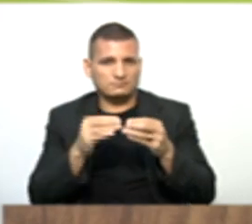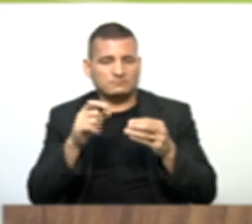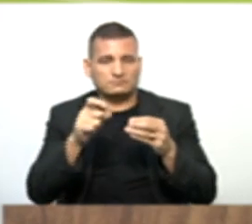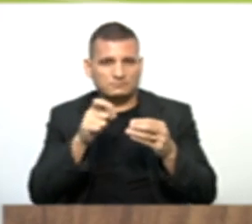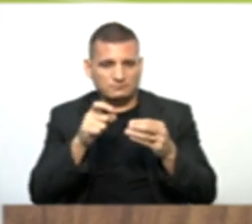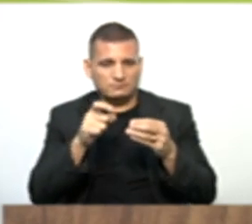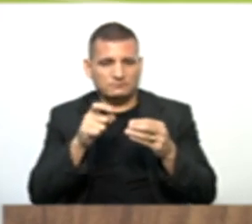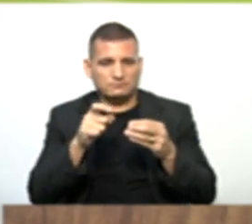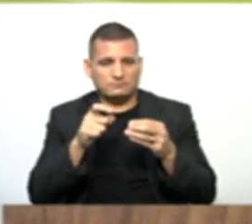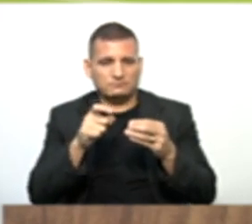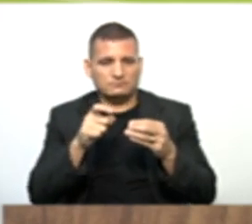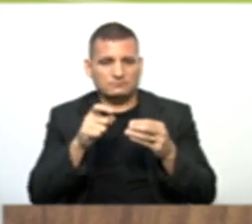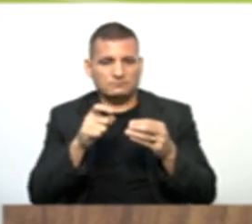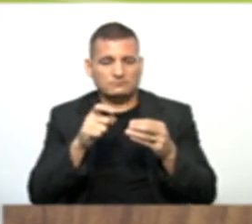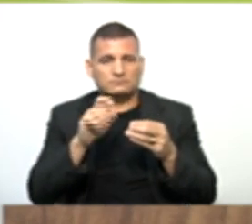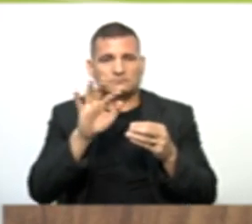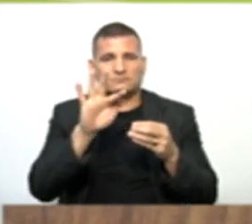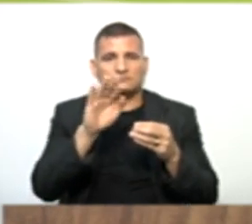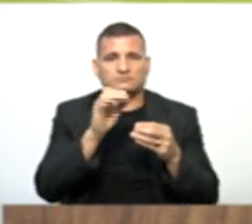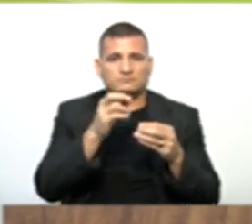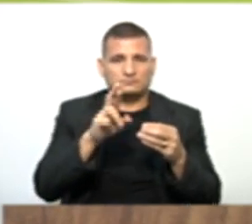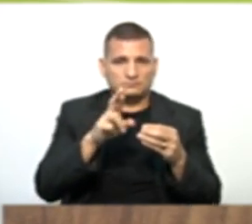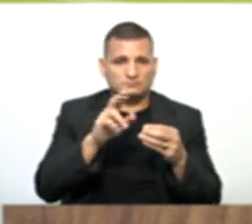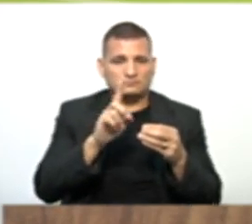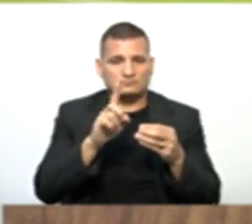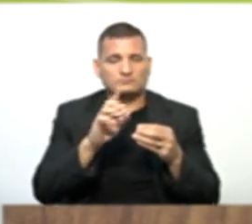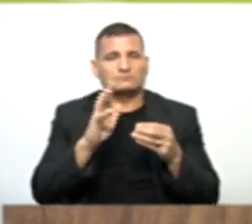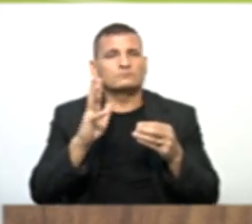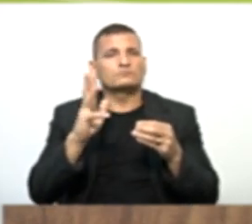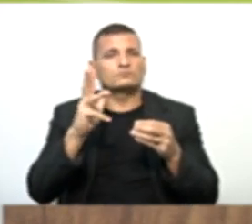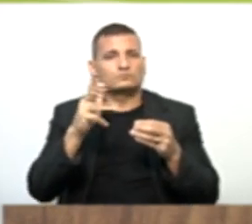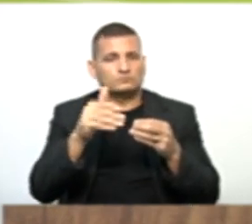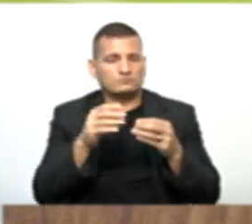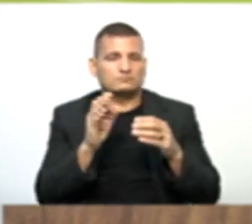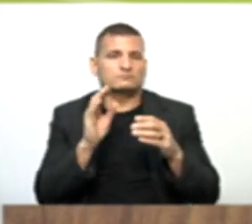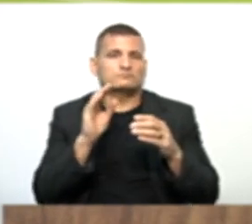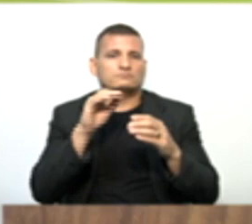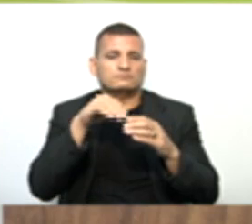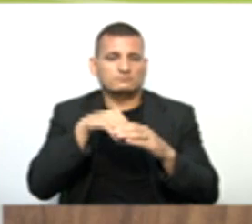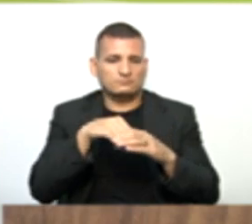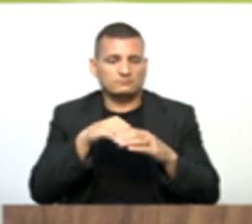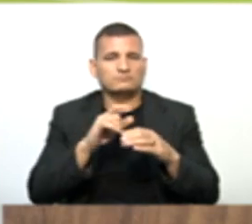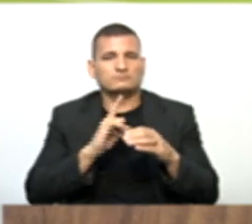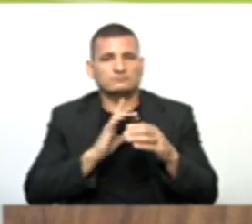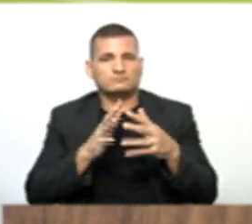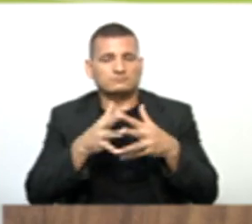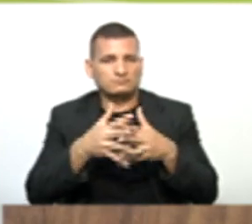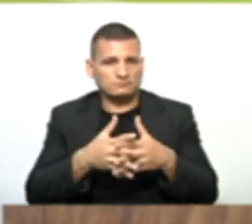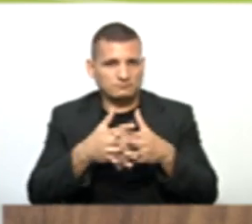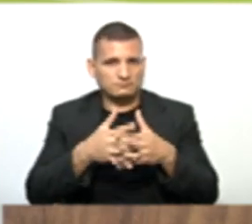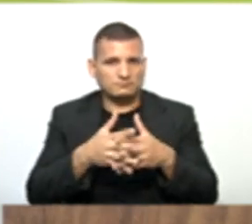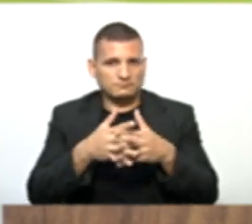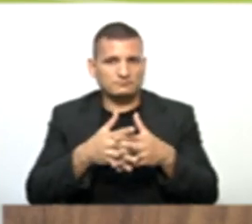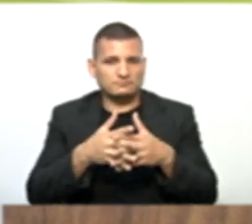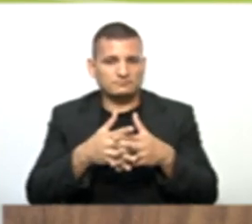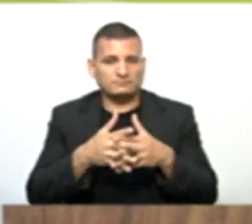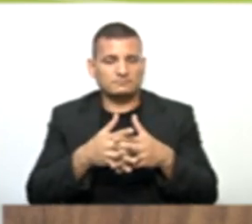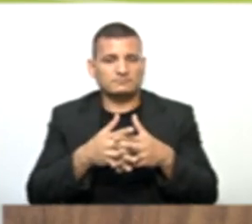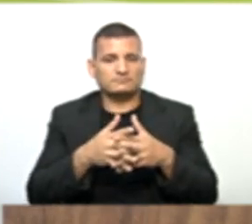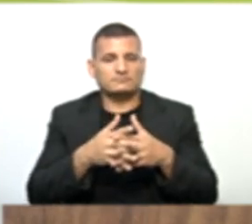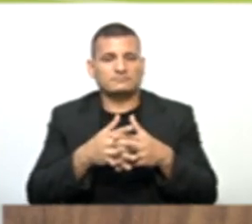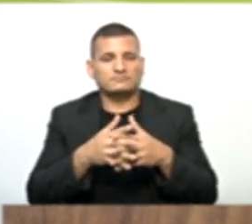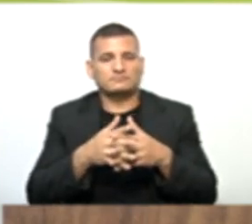explicação. O for não, o for ele é feito tudo na mesma linha, né? Então teve essa confusão aí,